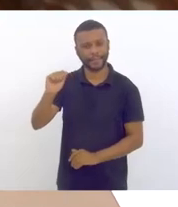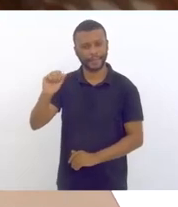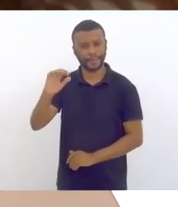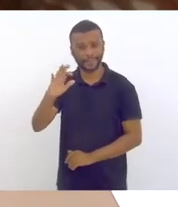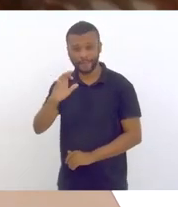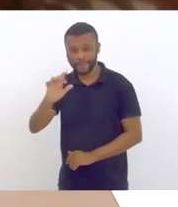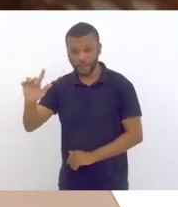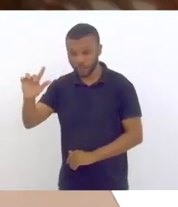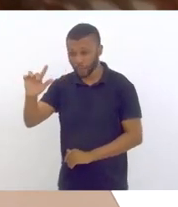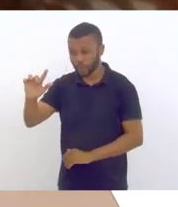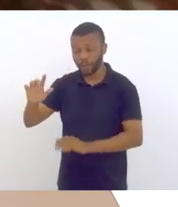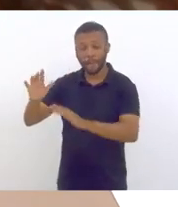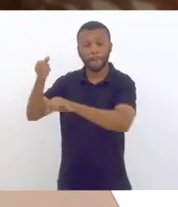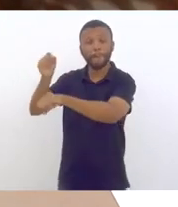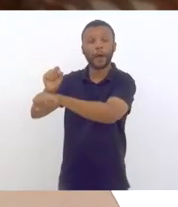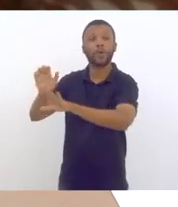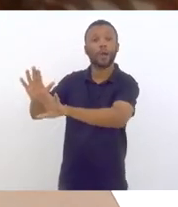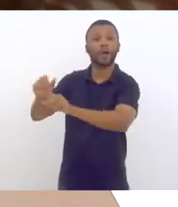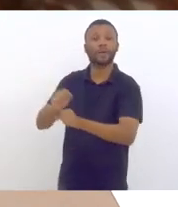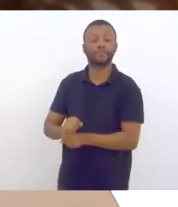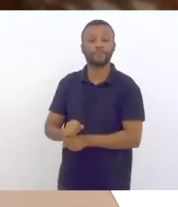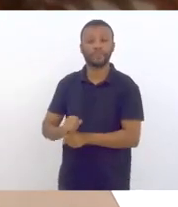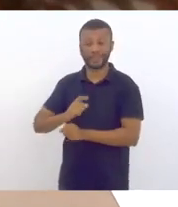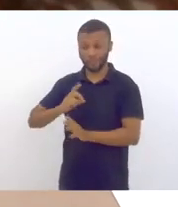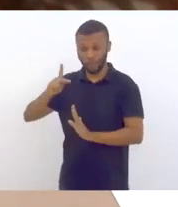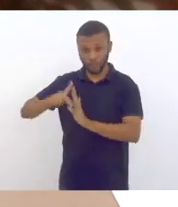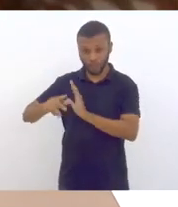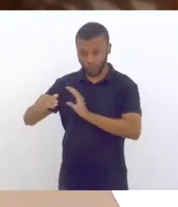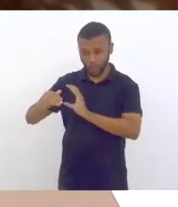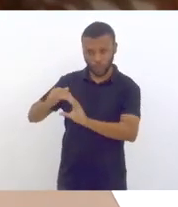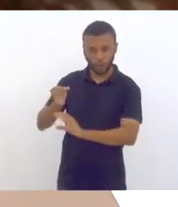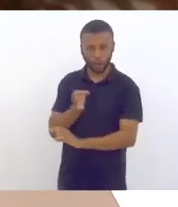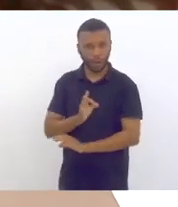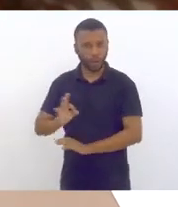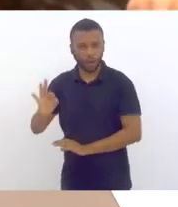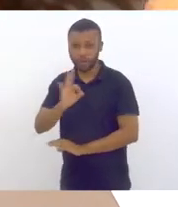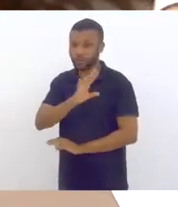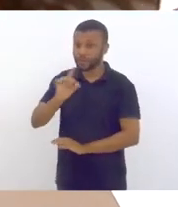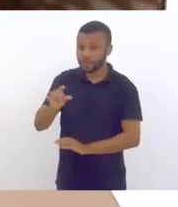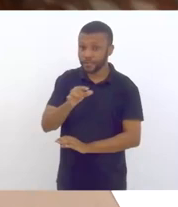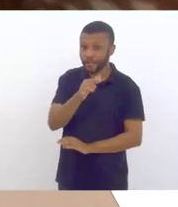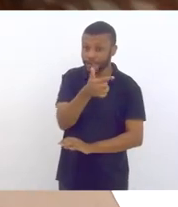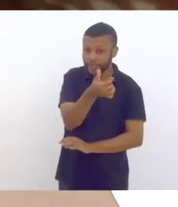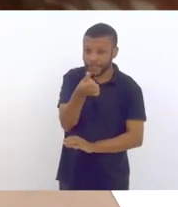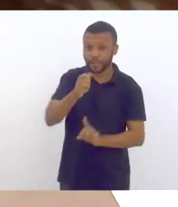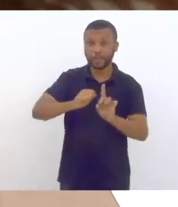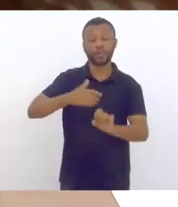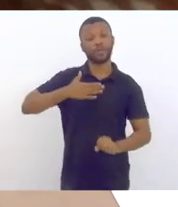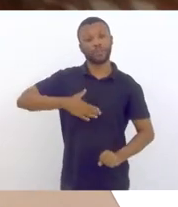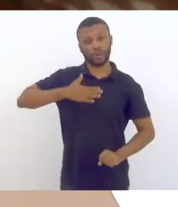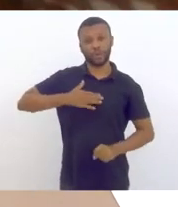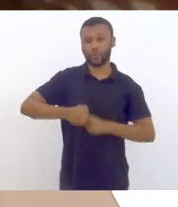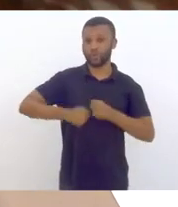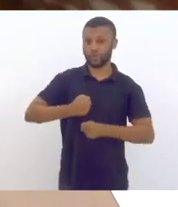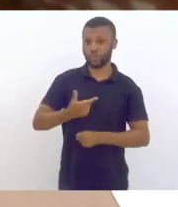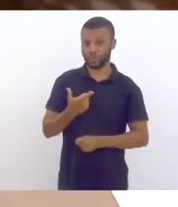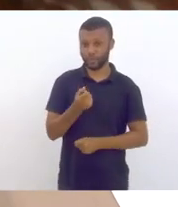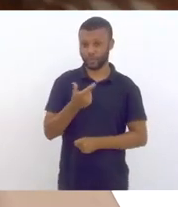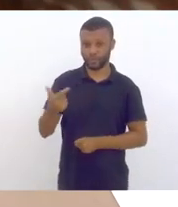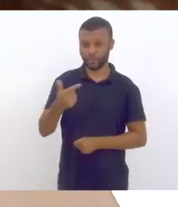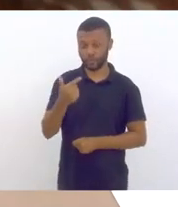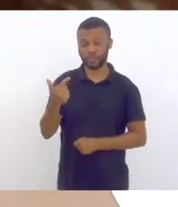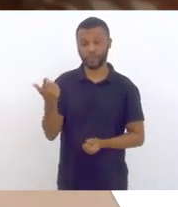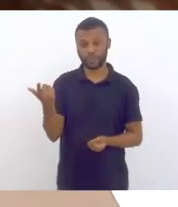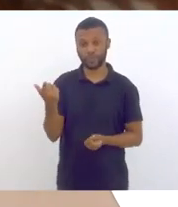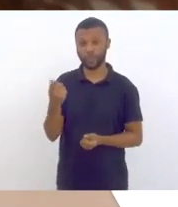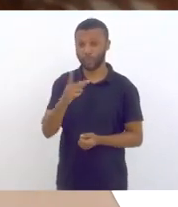projeto no dia 26 de agosto desse ano dia aqui completava dois anos da